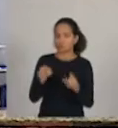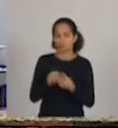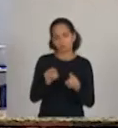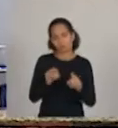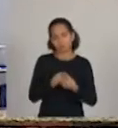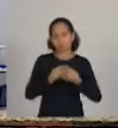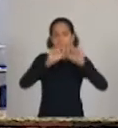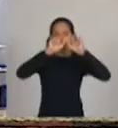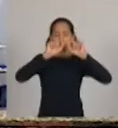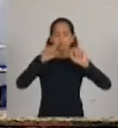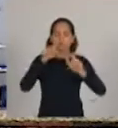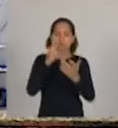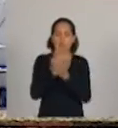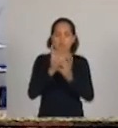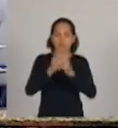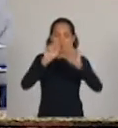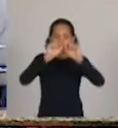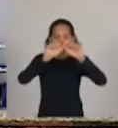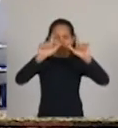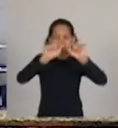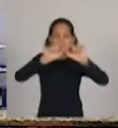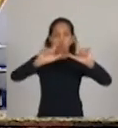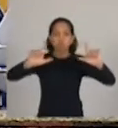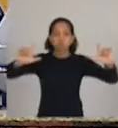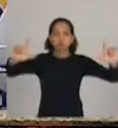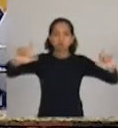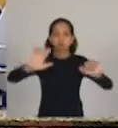nossa tela aqui sempre quando Vossa Excelência aparece